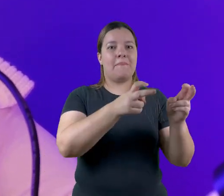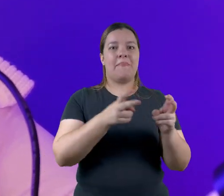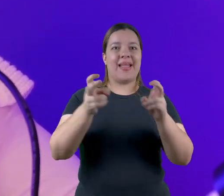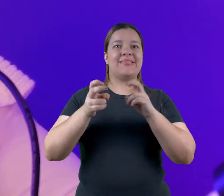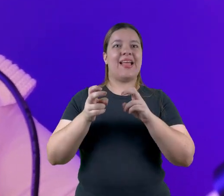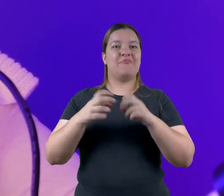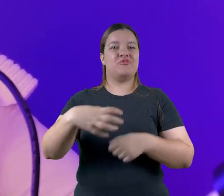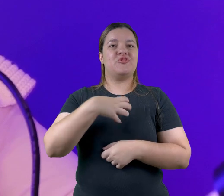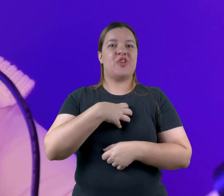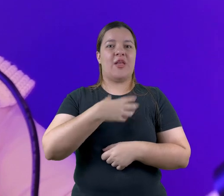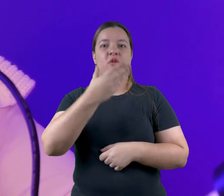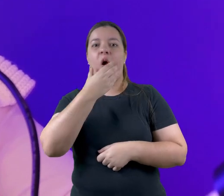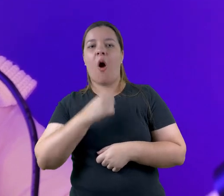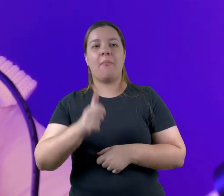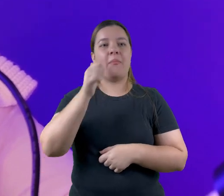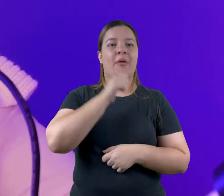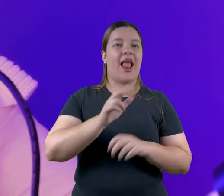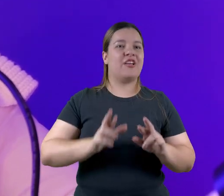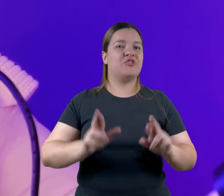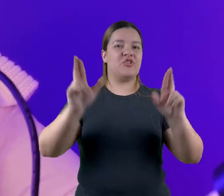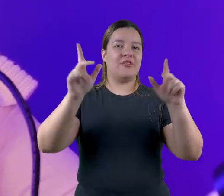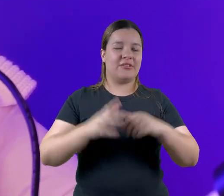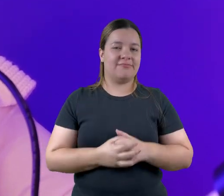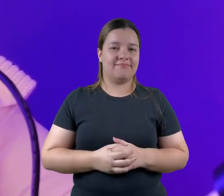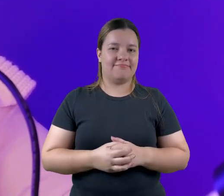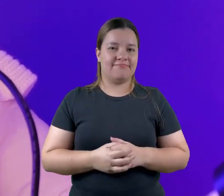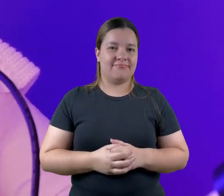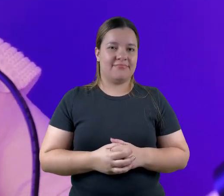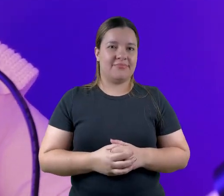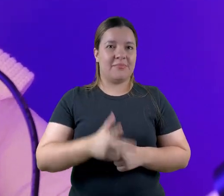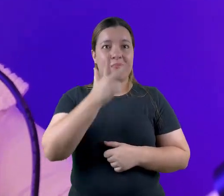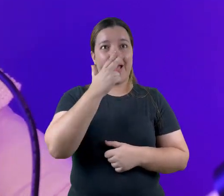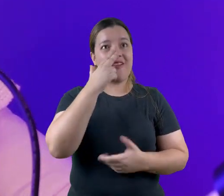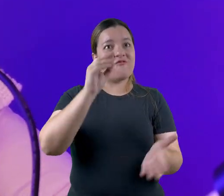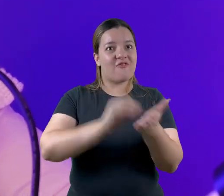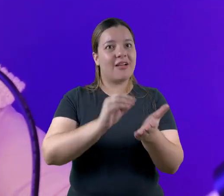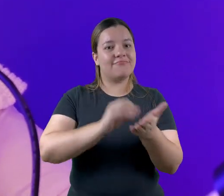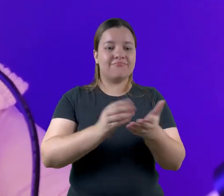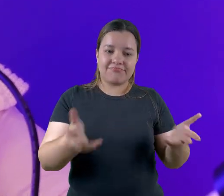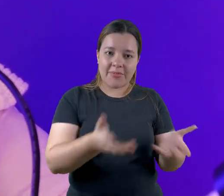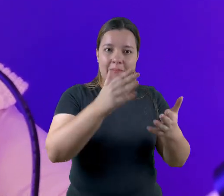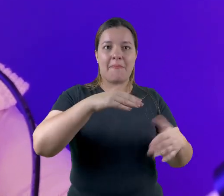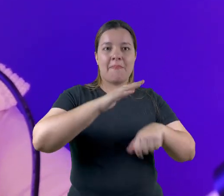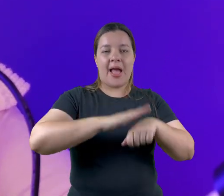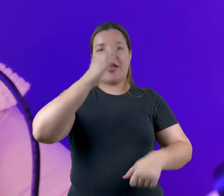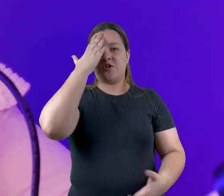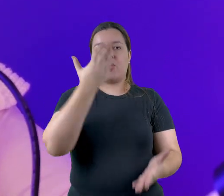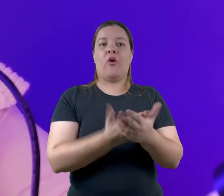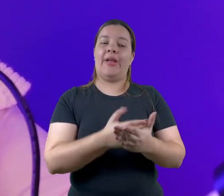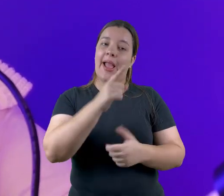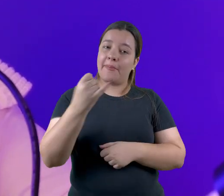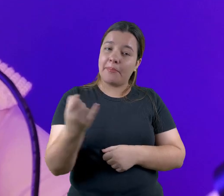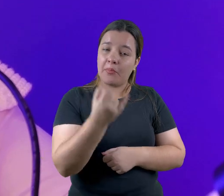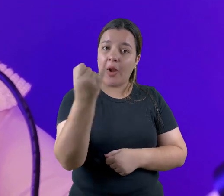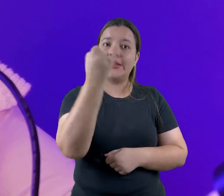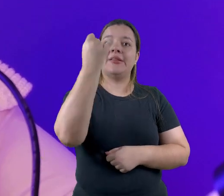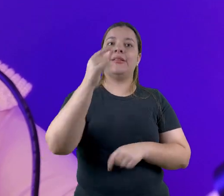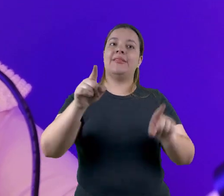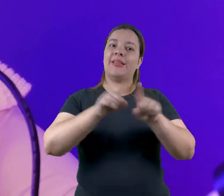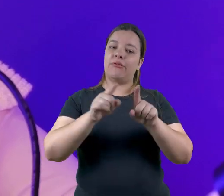então eu acho que isso também eh é um ponto que fala não não tô tão confiante para entrar nessa área né então é